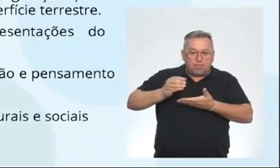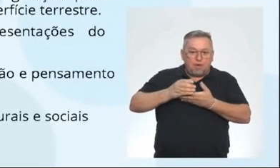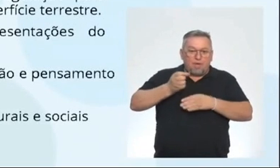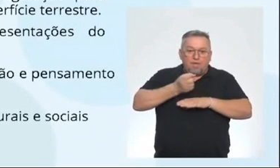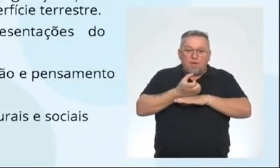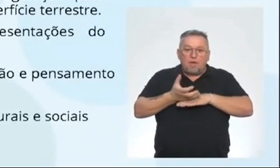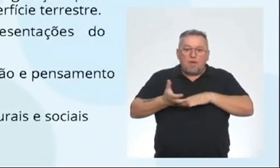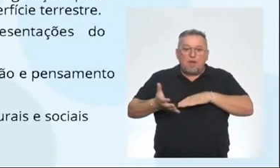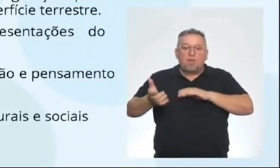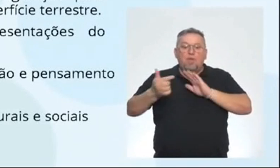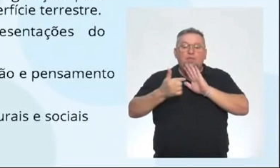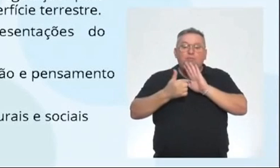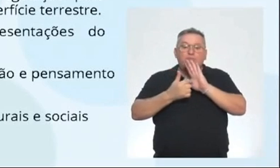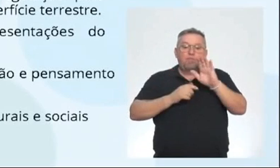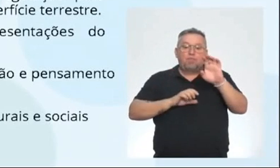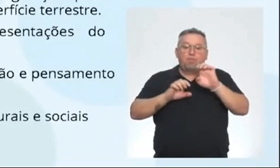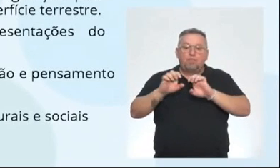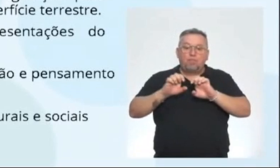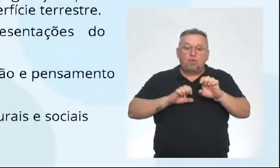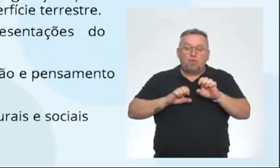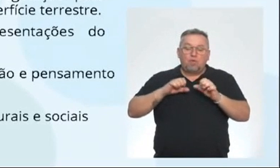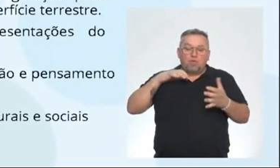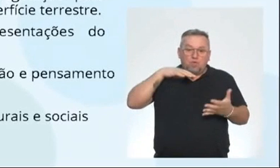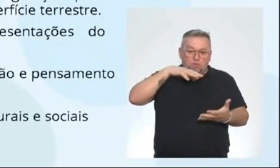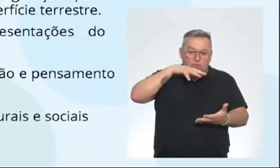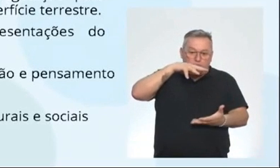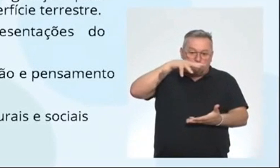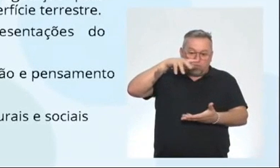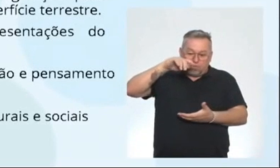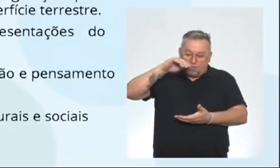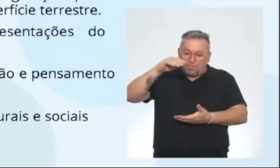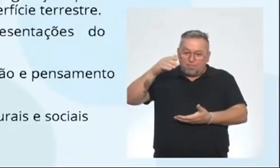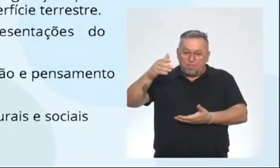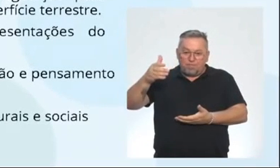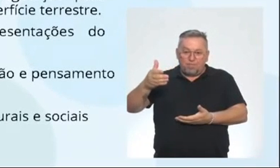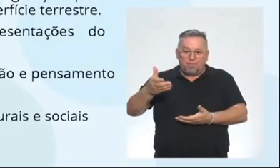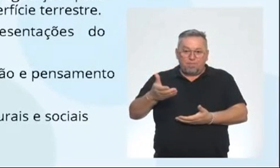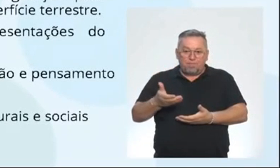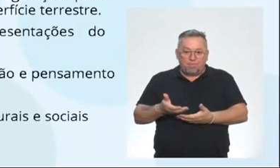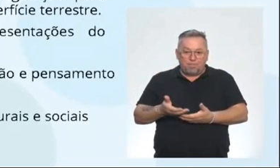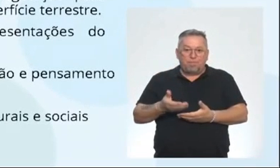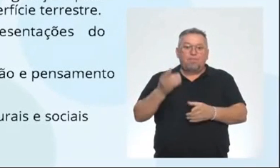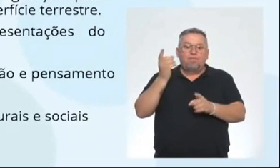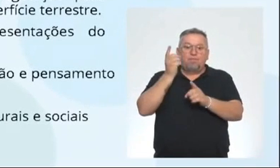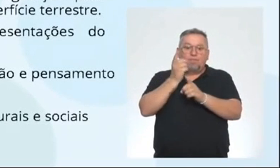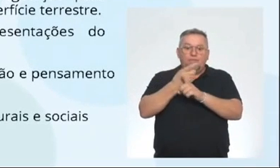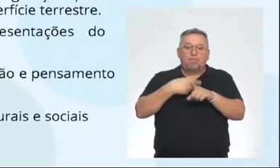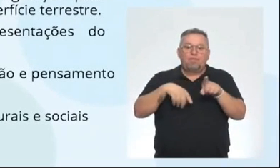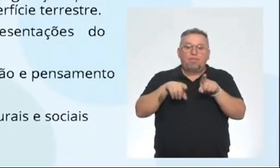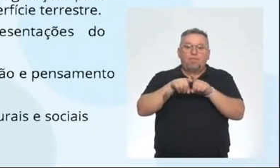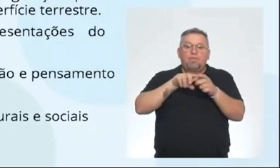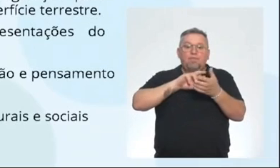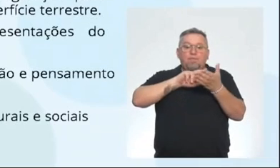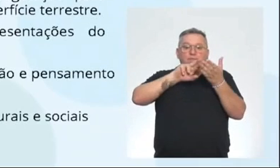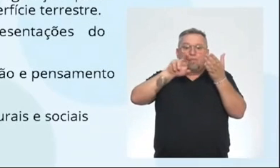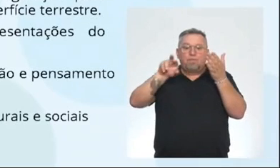para representar elementos e estruturas da superfície terrestre. Identificar